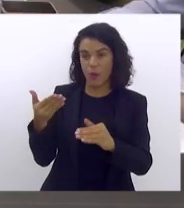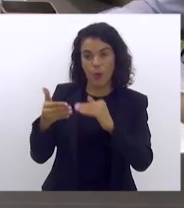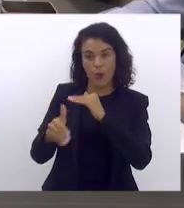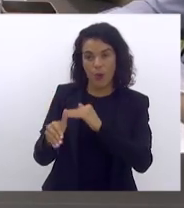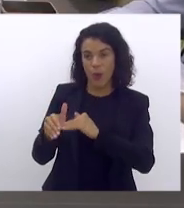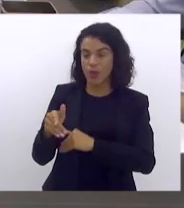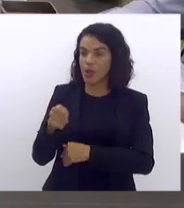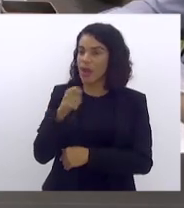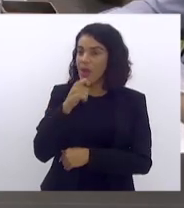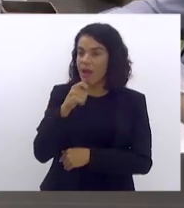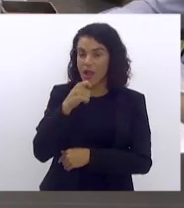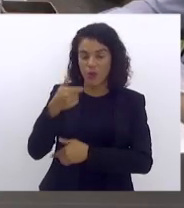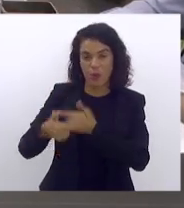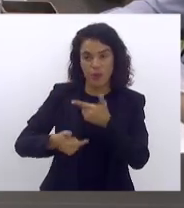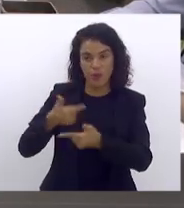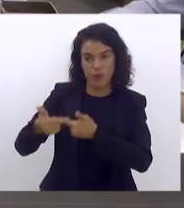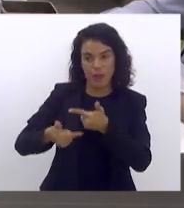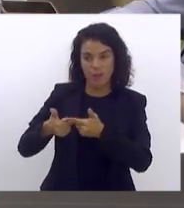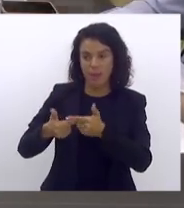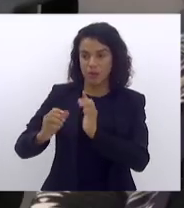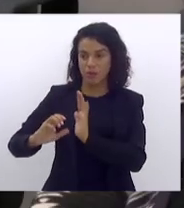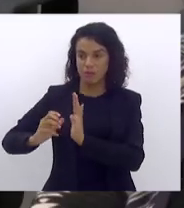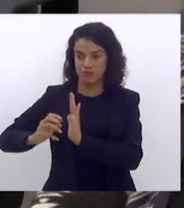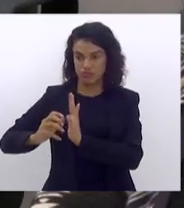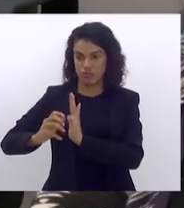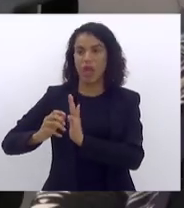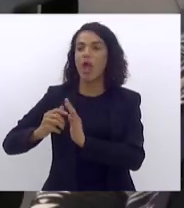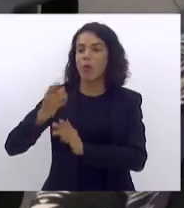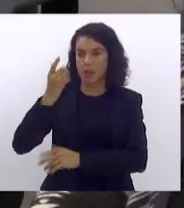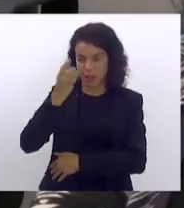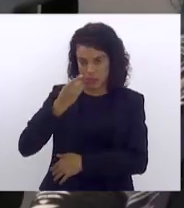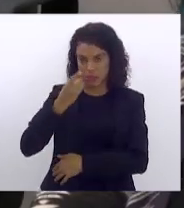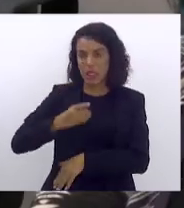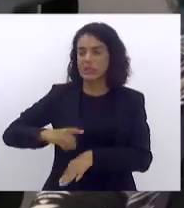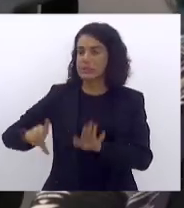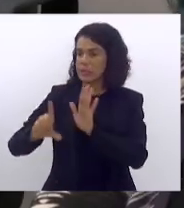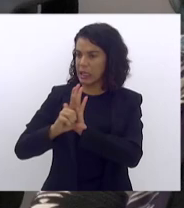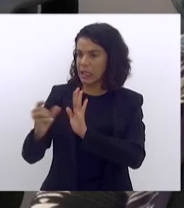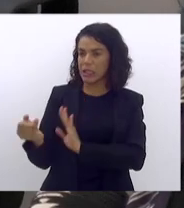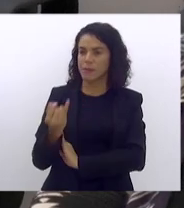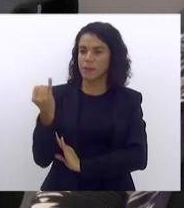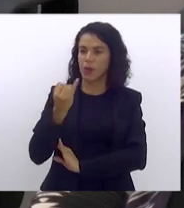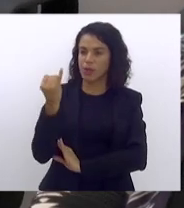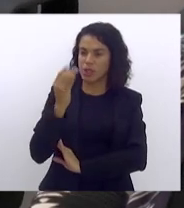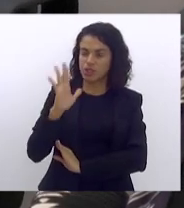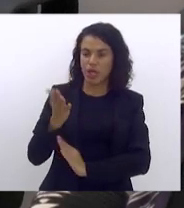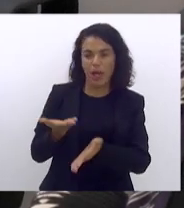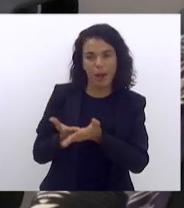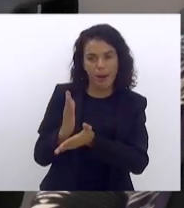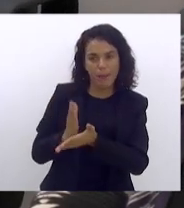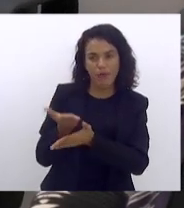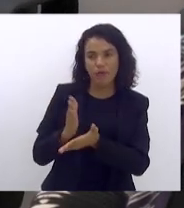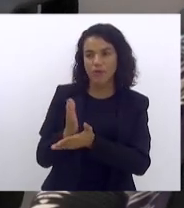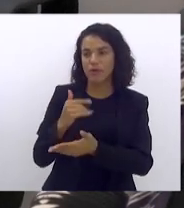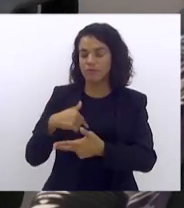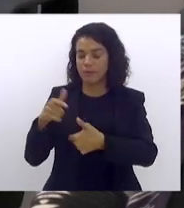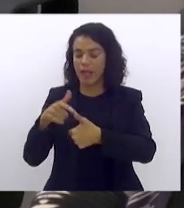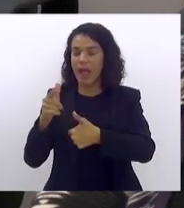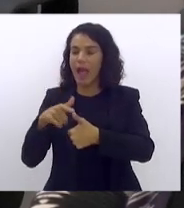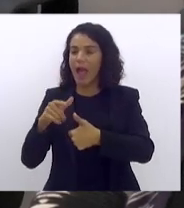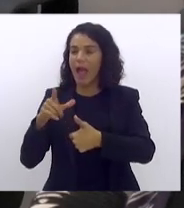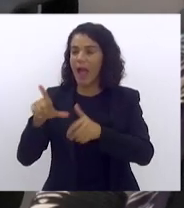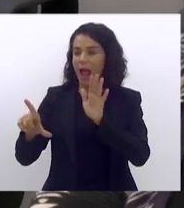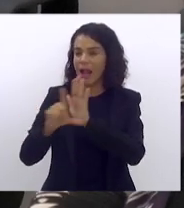É, porque desculpa é uma... interromper, Vossa Excelência. É porque é uma deputada produtiva que tem leis importantes, né, nessa casa, poderia citar algumas, como a Lei